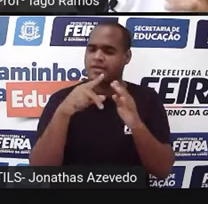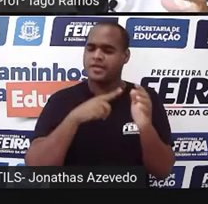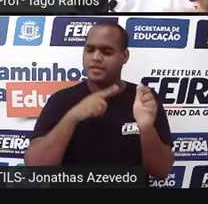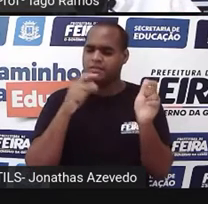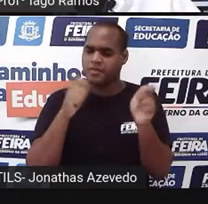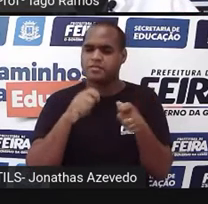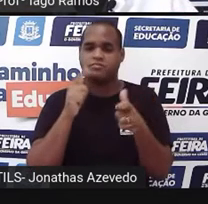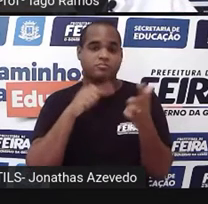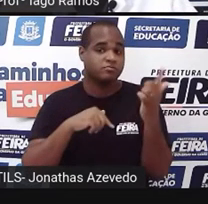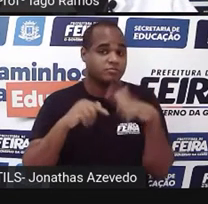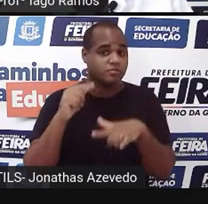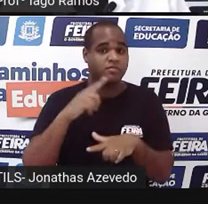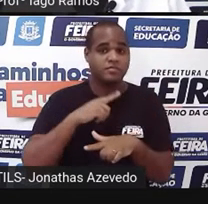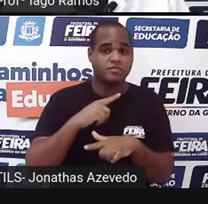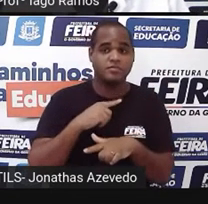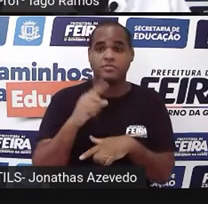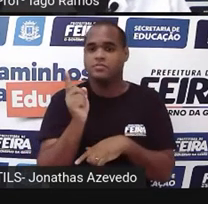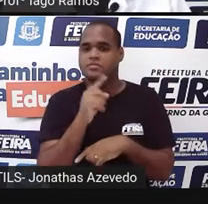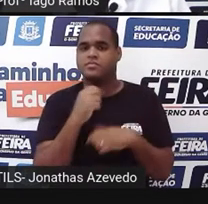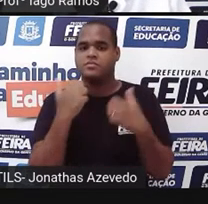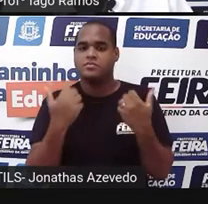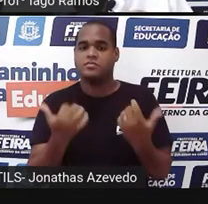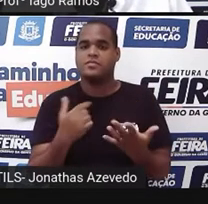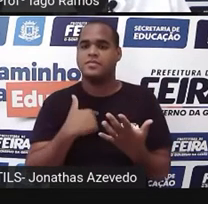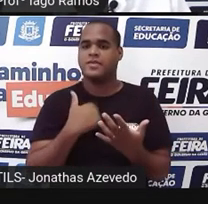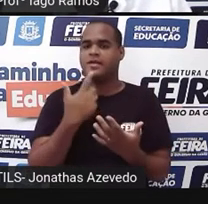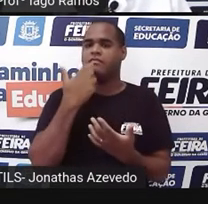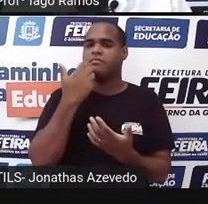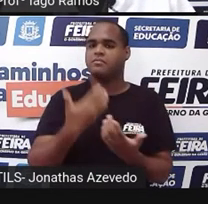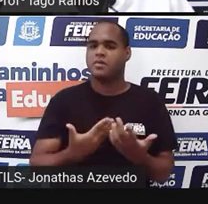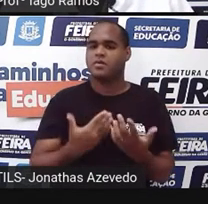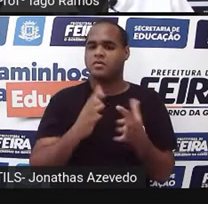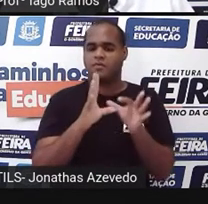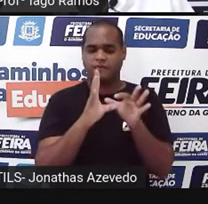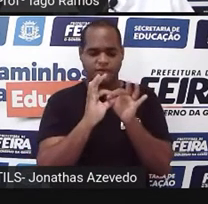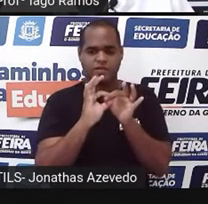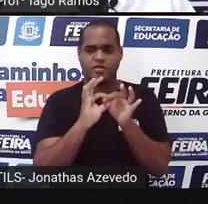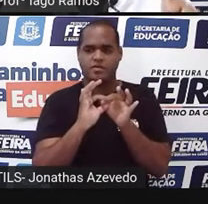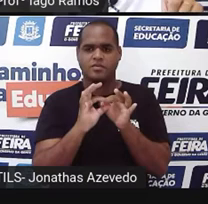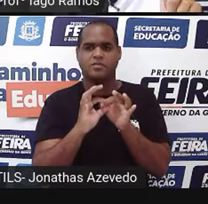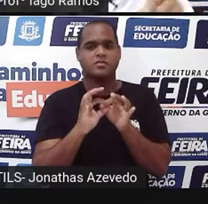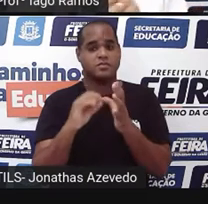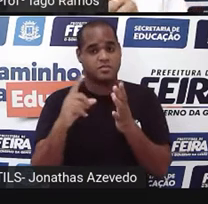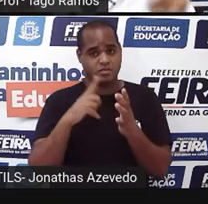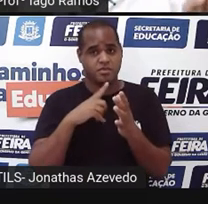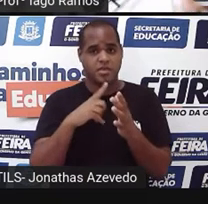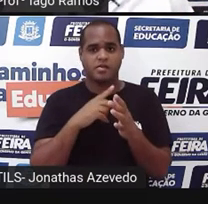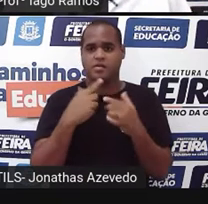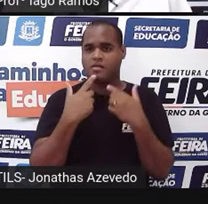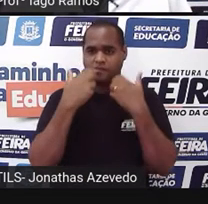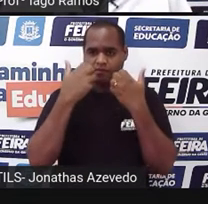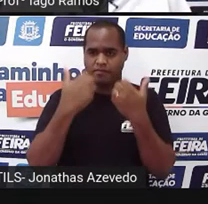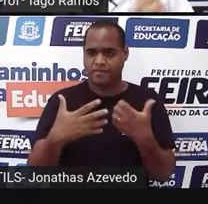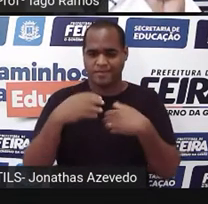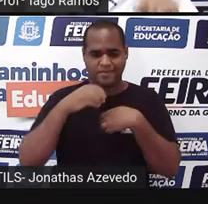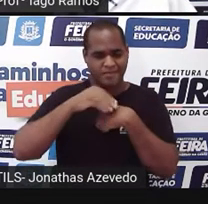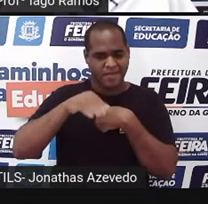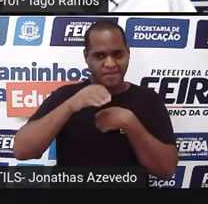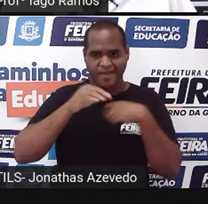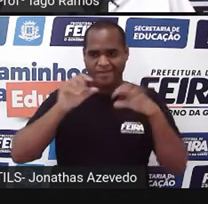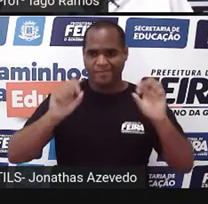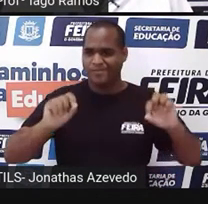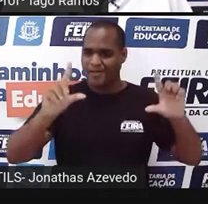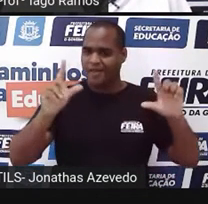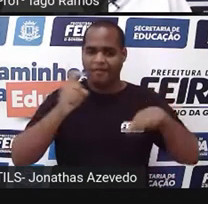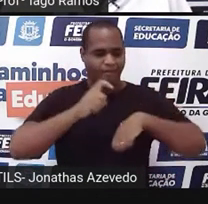que você conseguir tá bom que fala sobre o infinito porque eu não vou transmitir esse